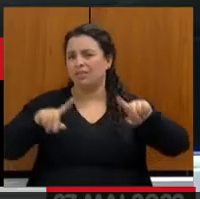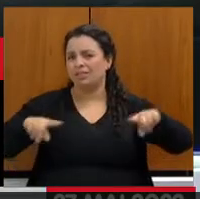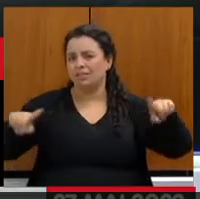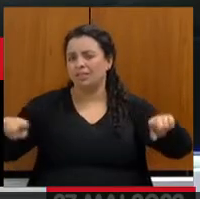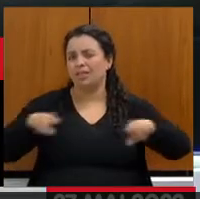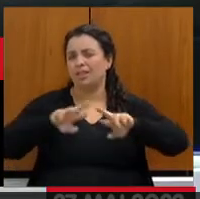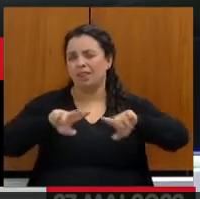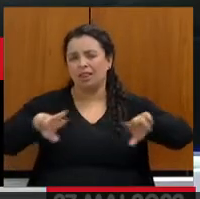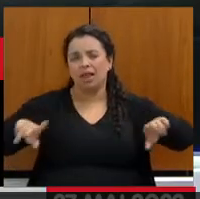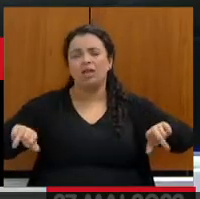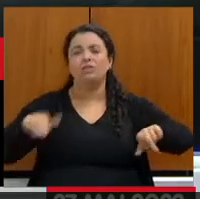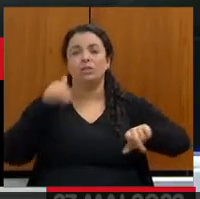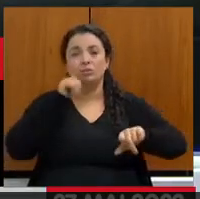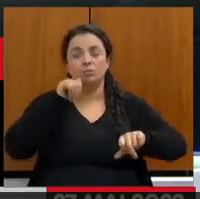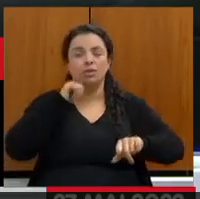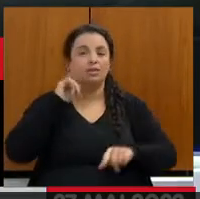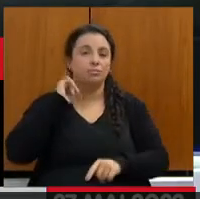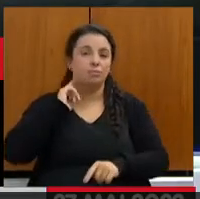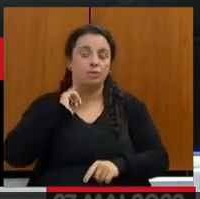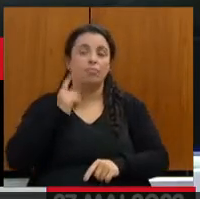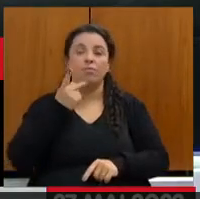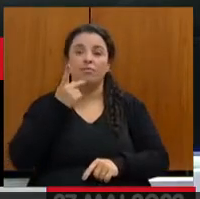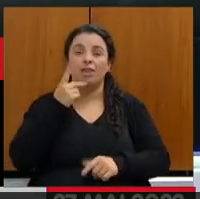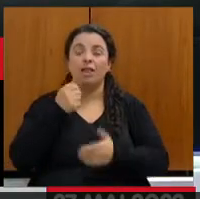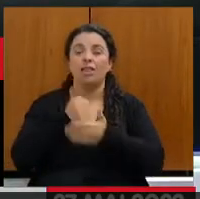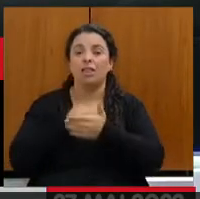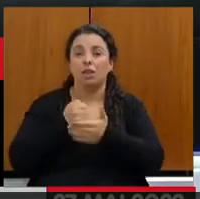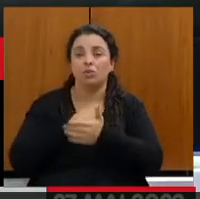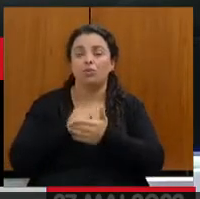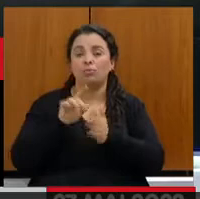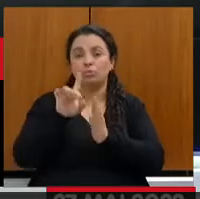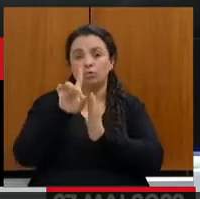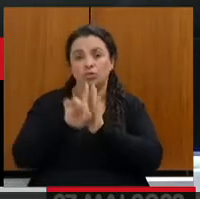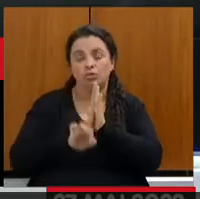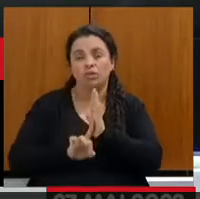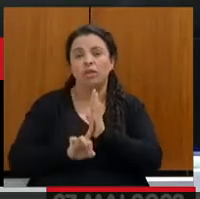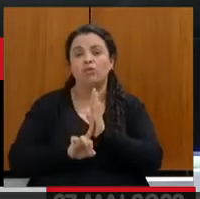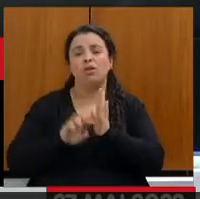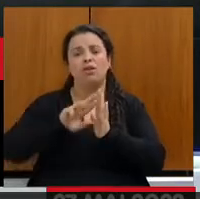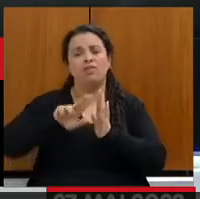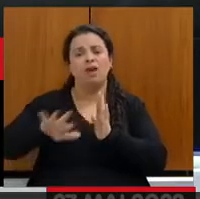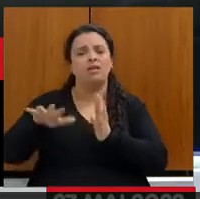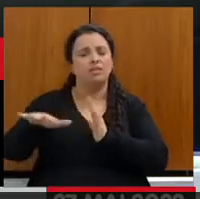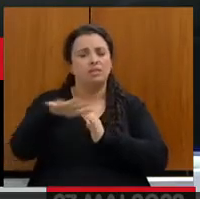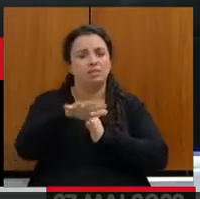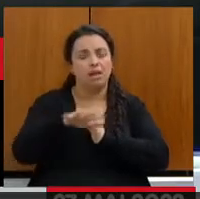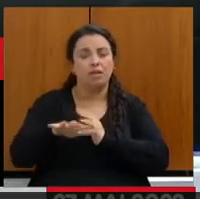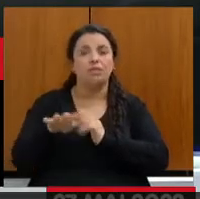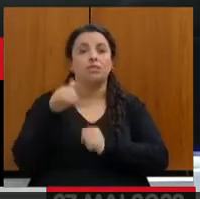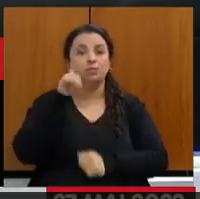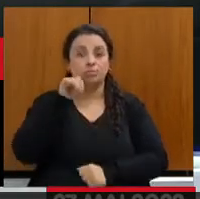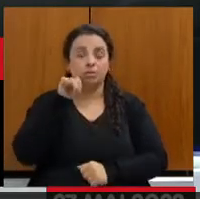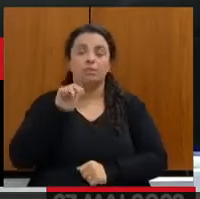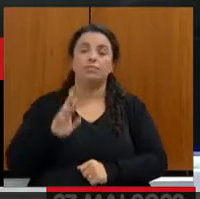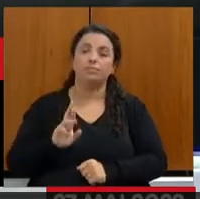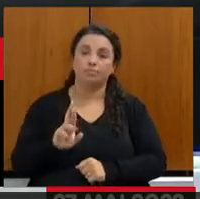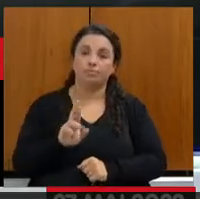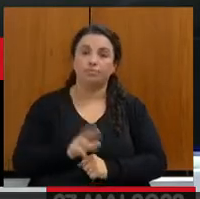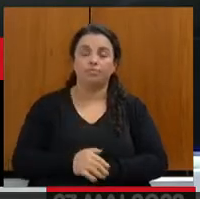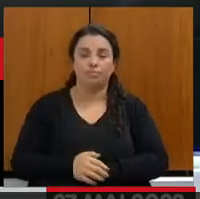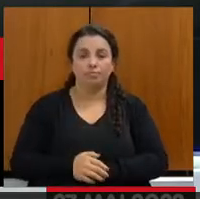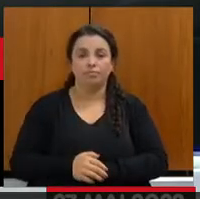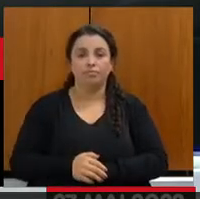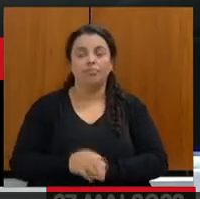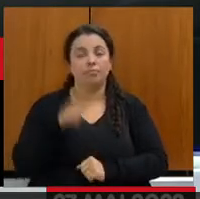para falar da luta por direitos do segmento de mulheres que representam lembramos que é muito